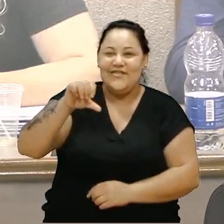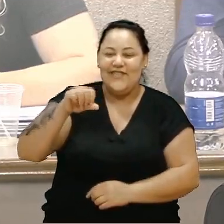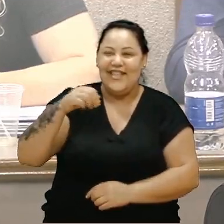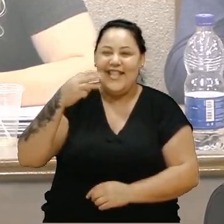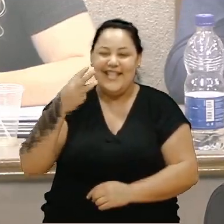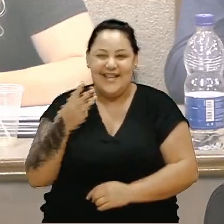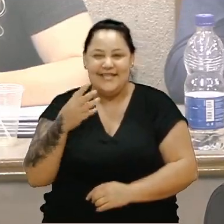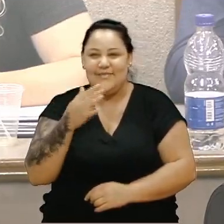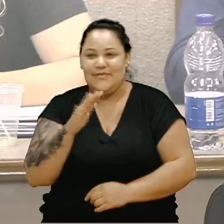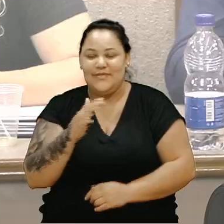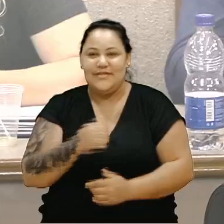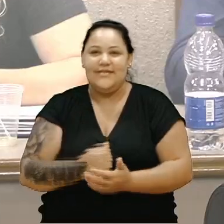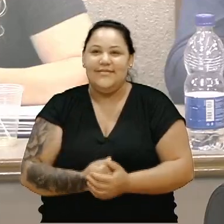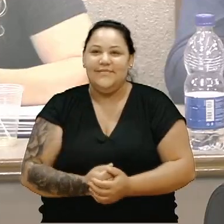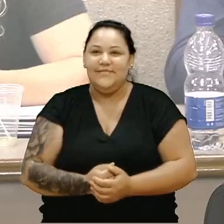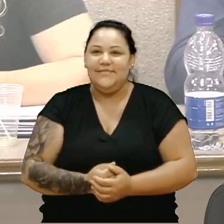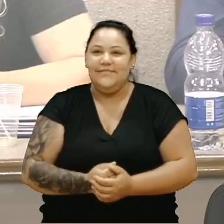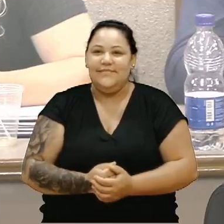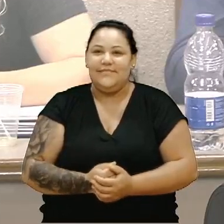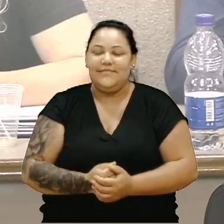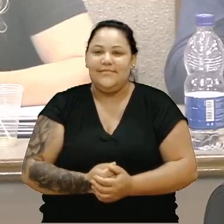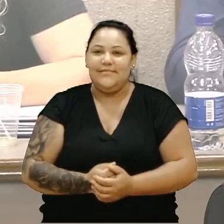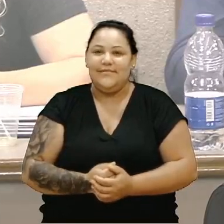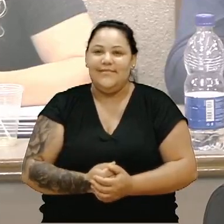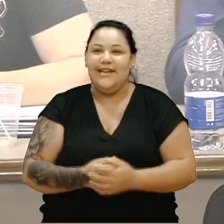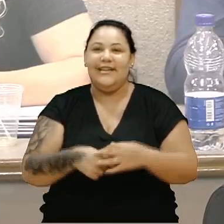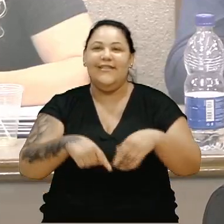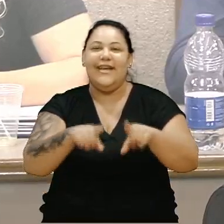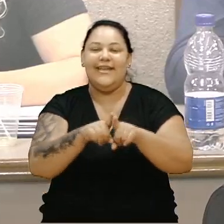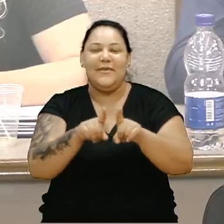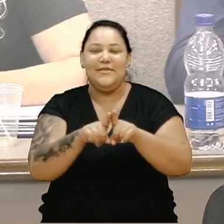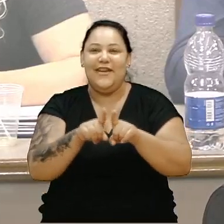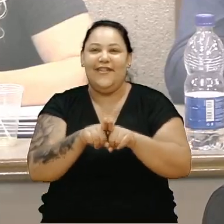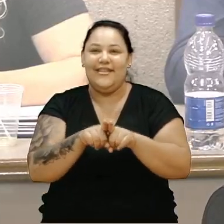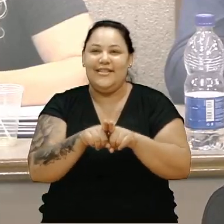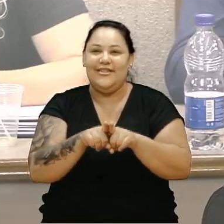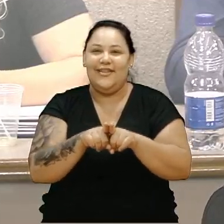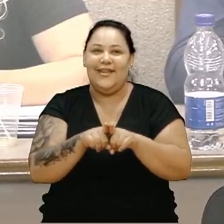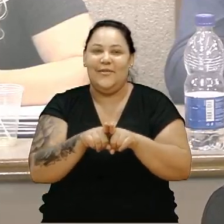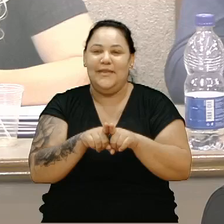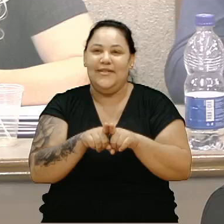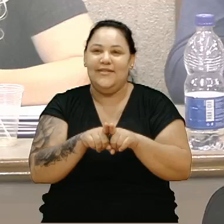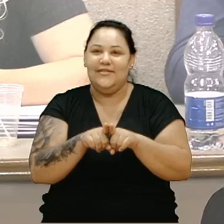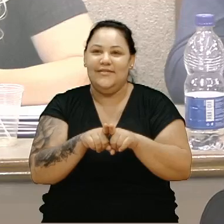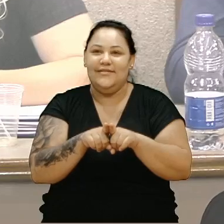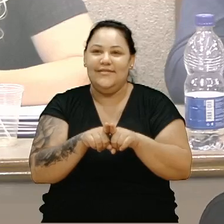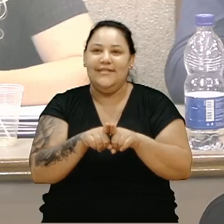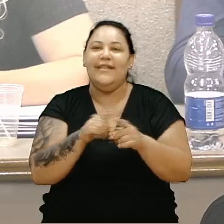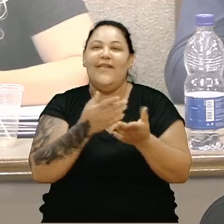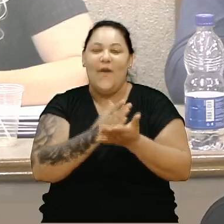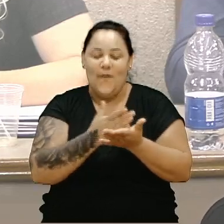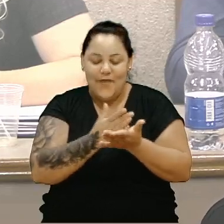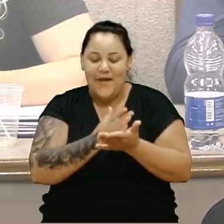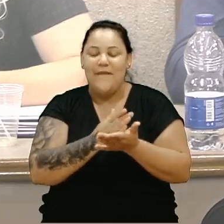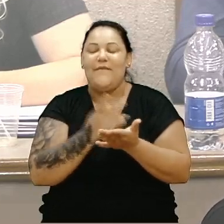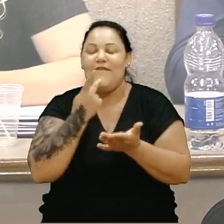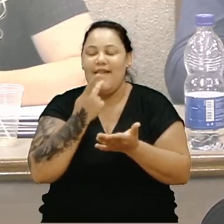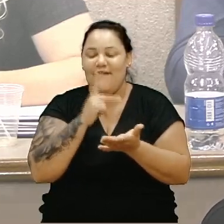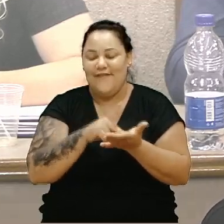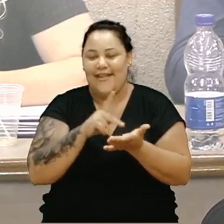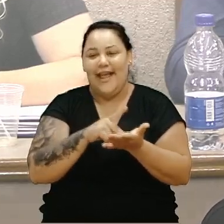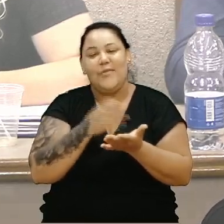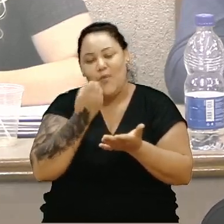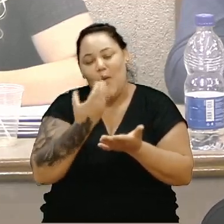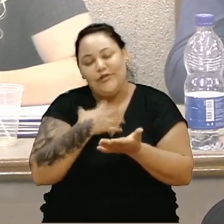1993, né, o seu Romanci Bessenegato, um camarada que me incomodava, para falar bem a verdade, no bom